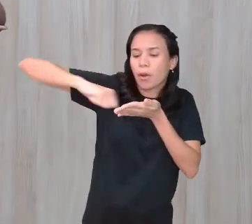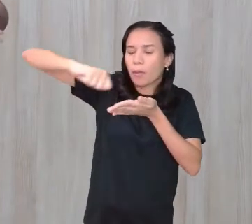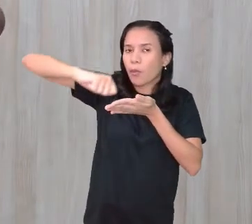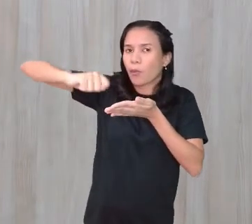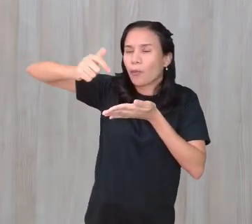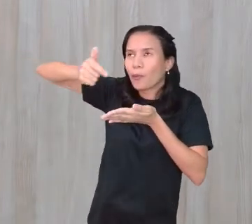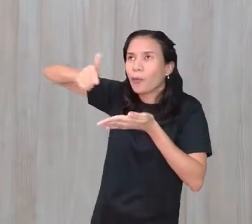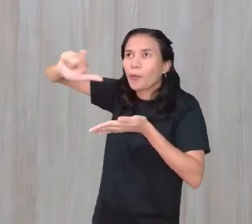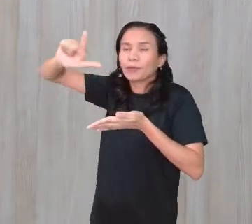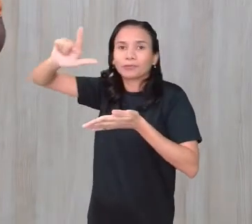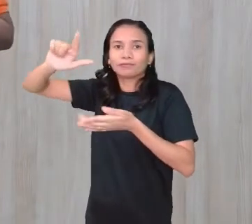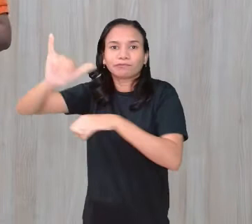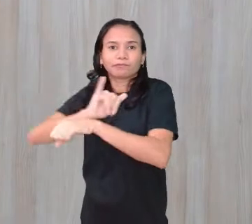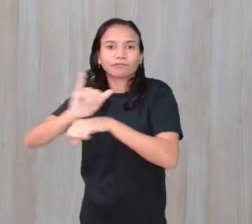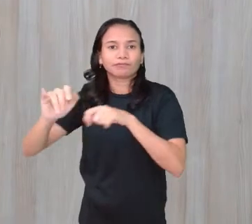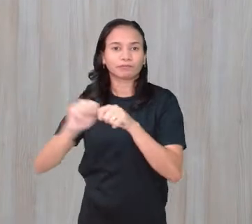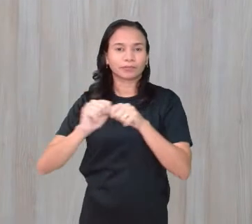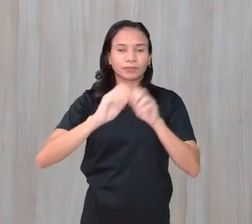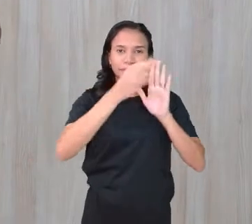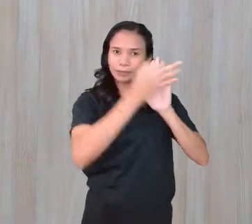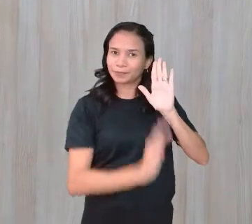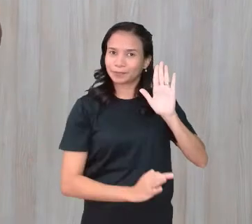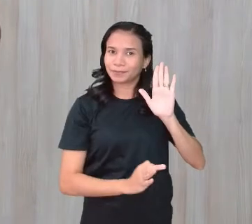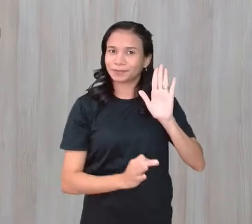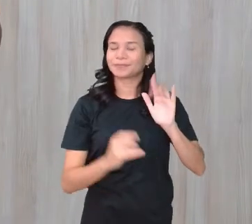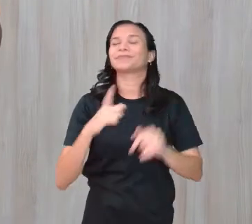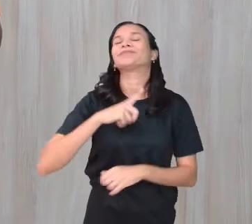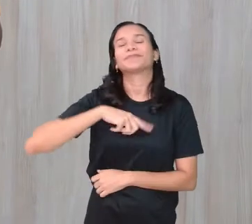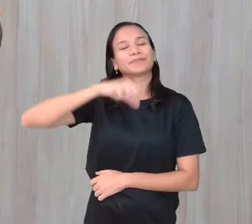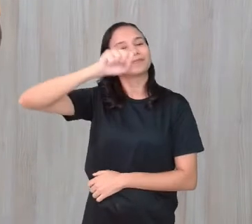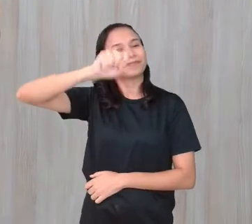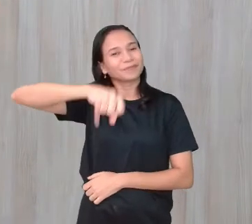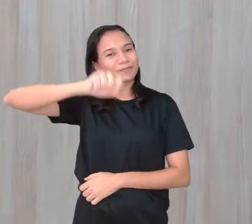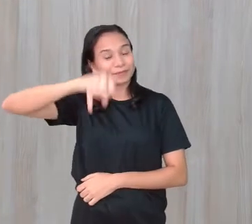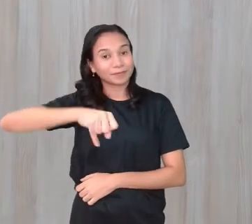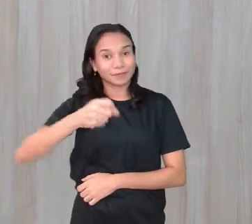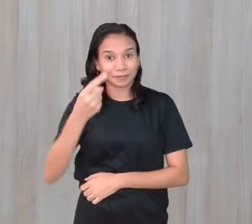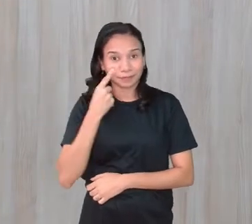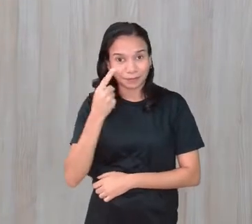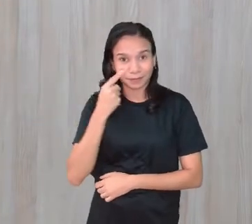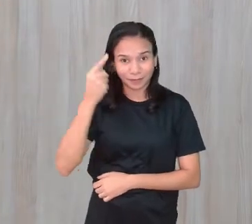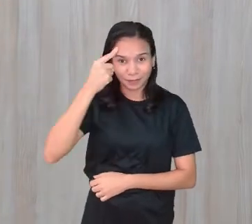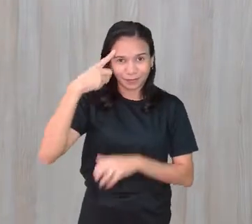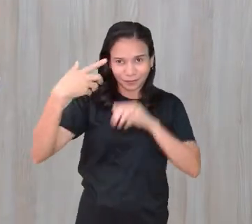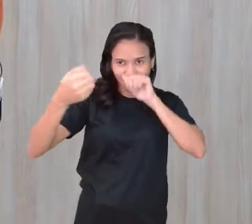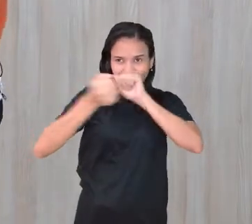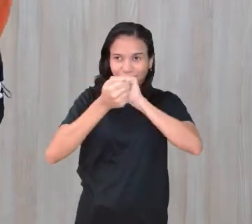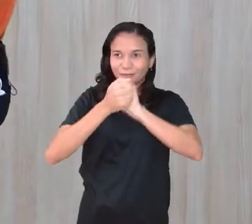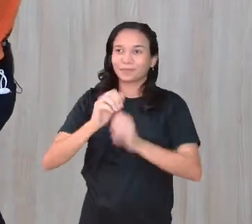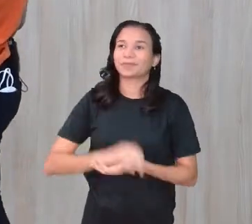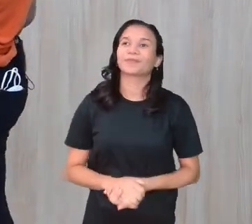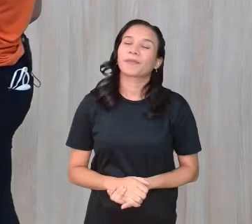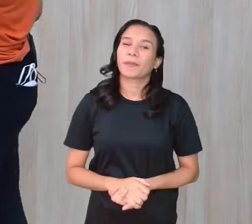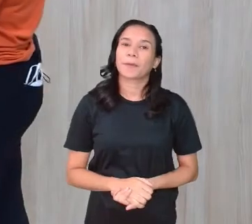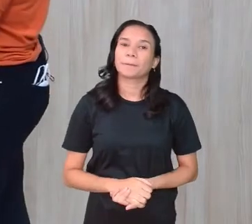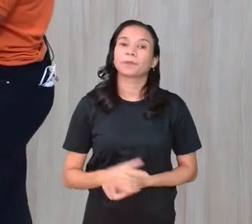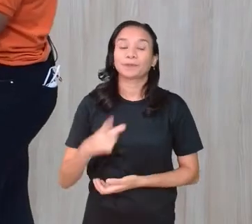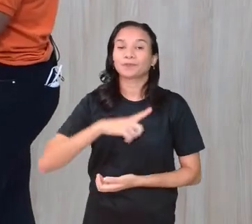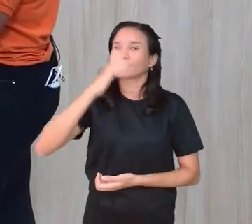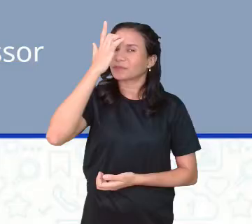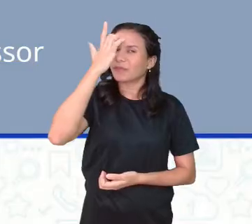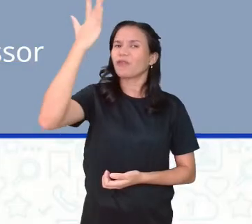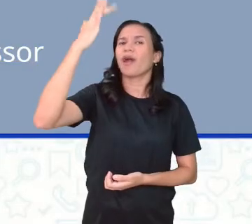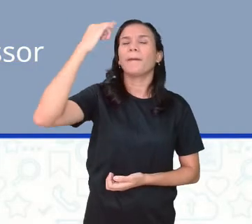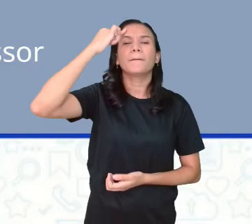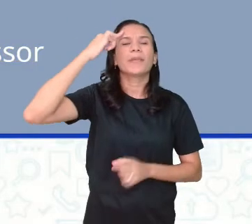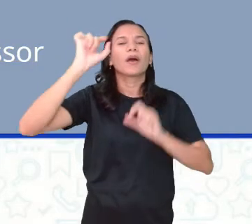outras formas de se fazer um enredo? Eu acho que existem, hein? Vamos pensar mais um pouquinho? É fácil pensar